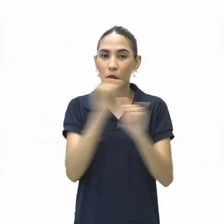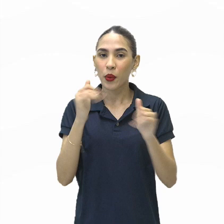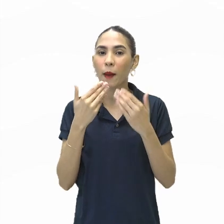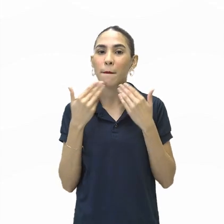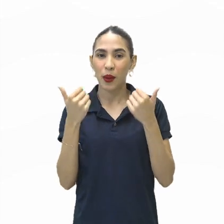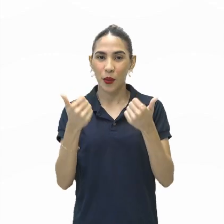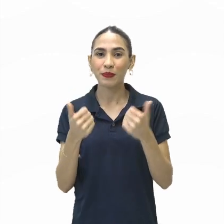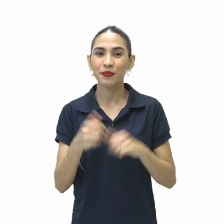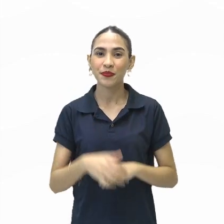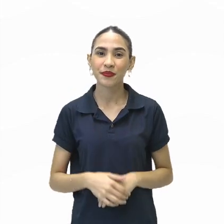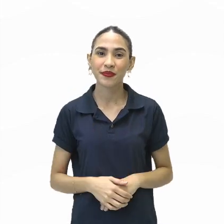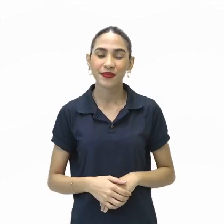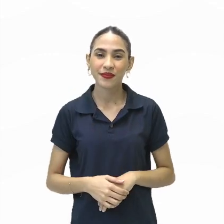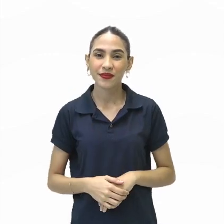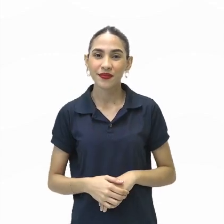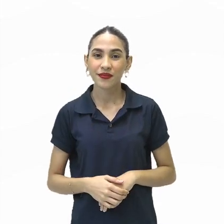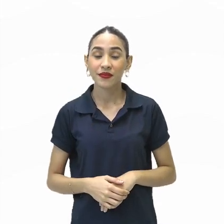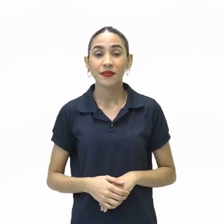melhor ainda.